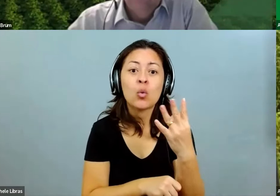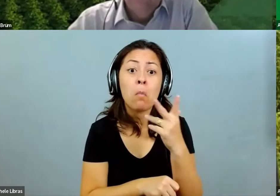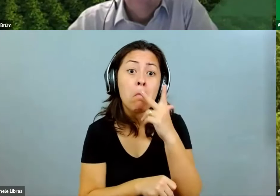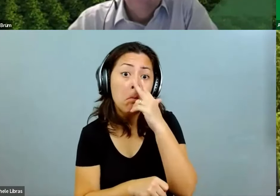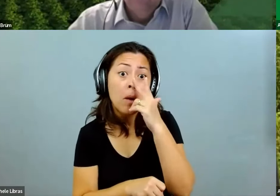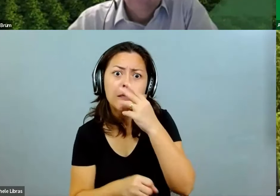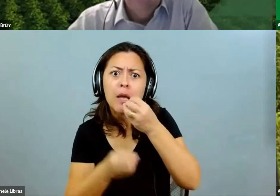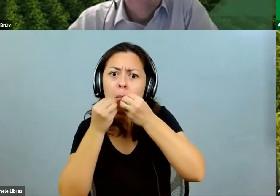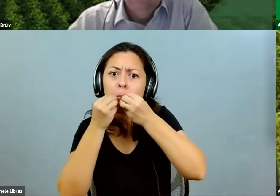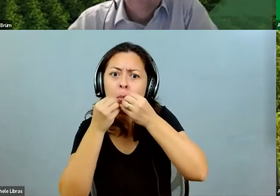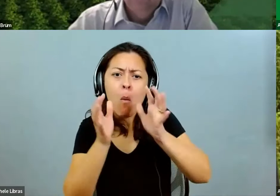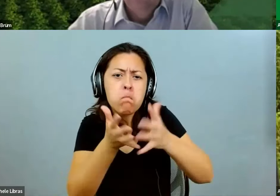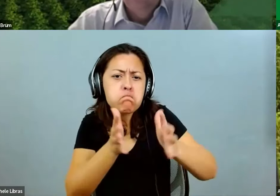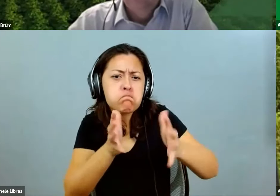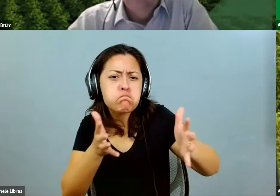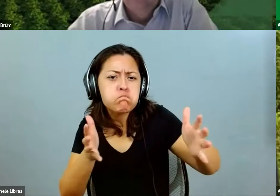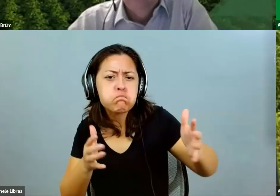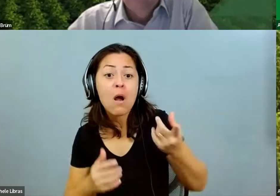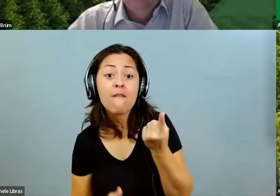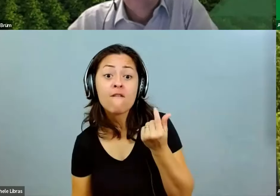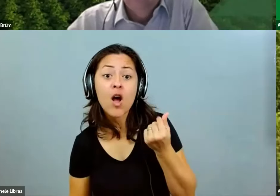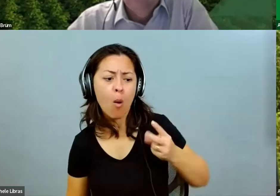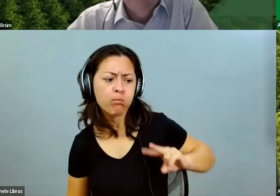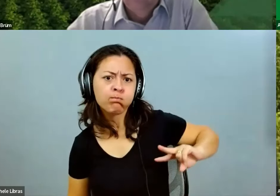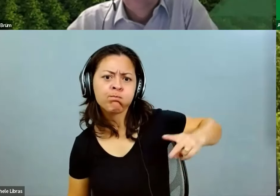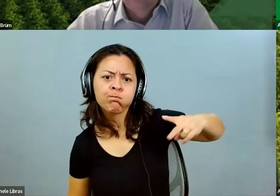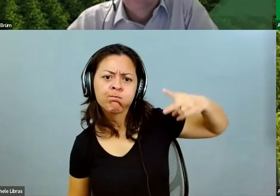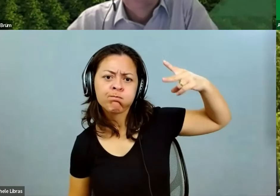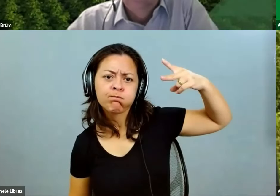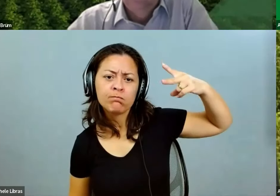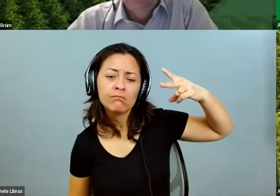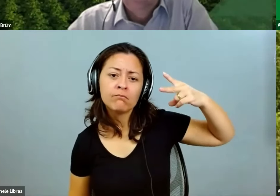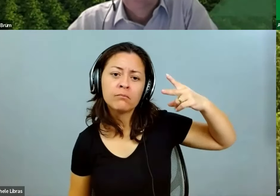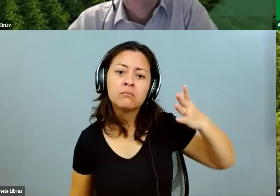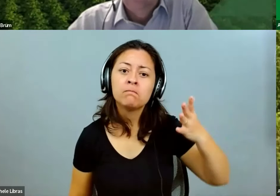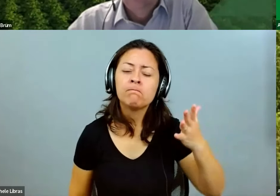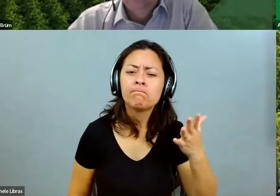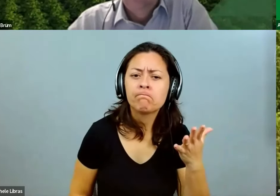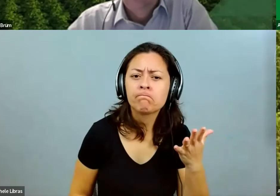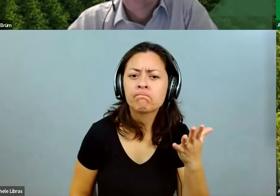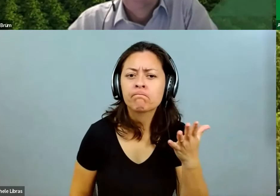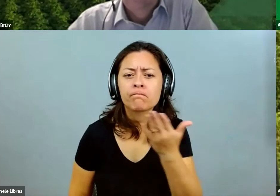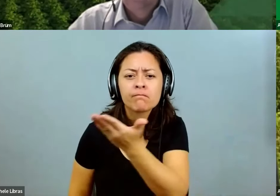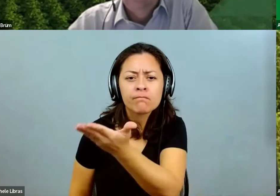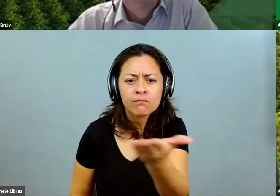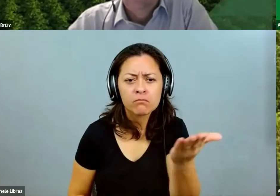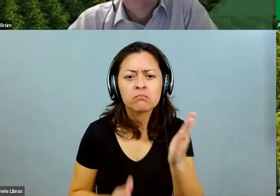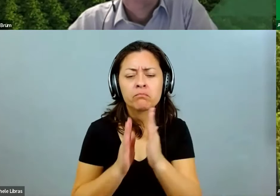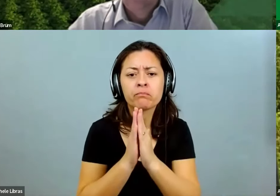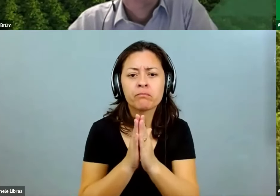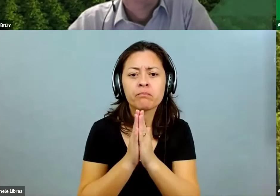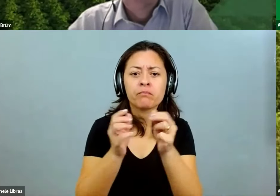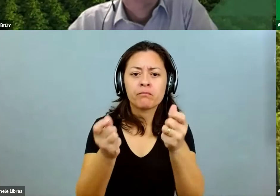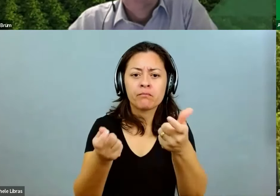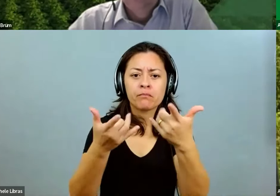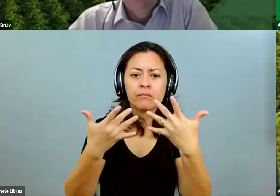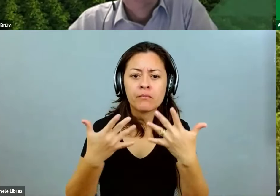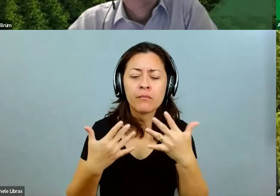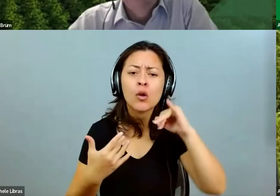mais complexo do ponto de vista de rentabilidade Então queria queria que vocês né elaborassem Um pouquinho eh onde essas